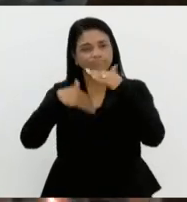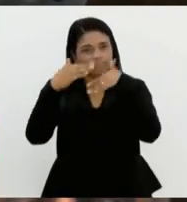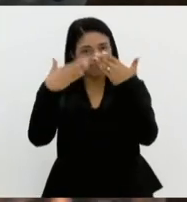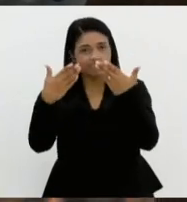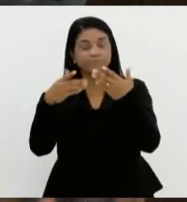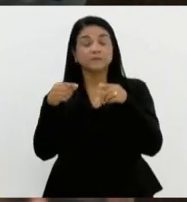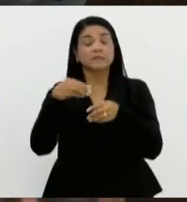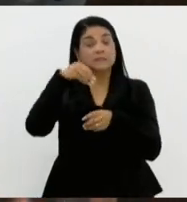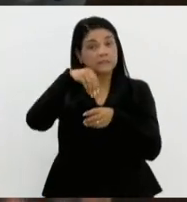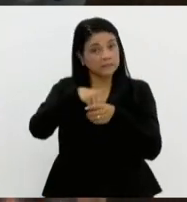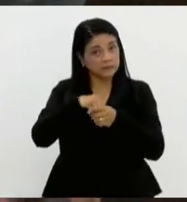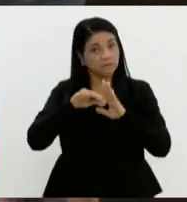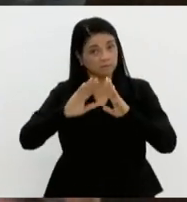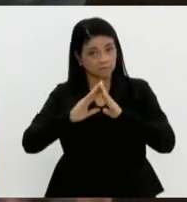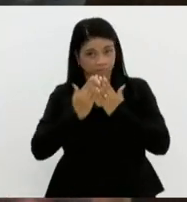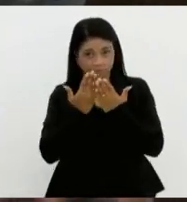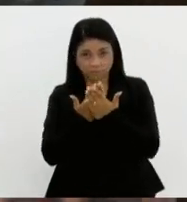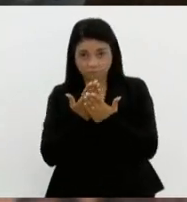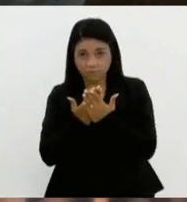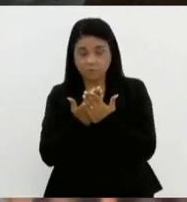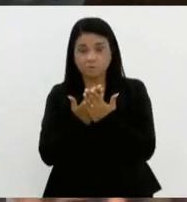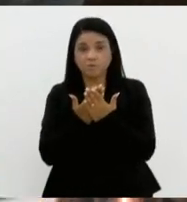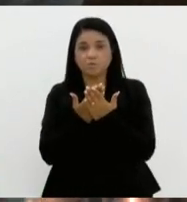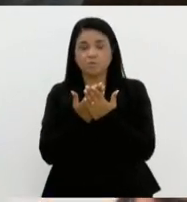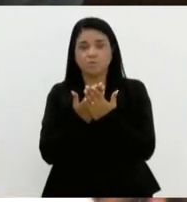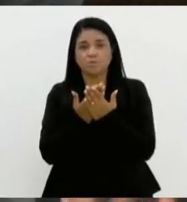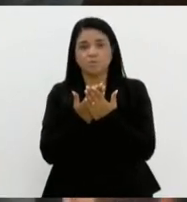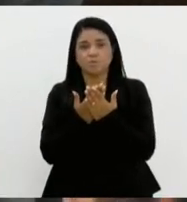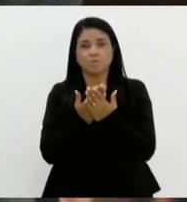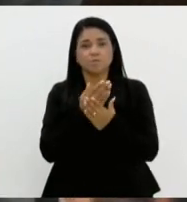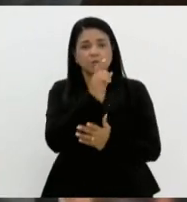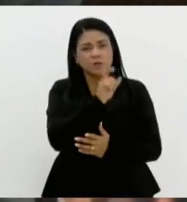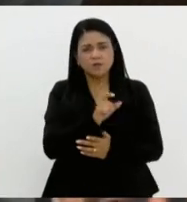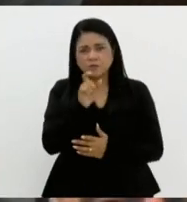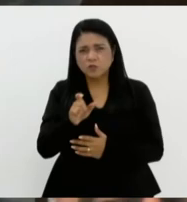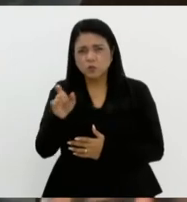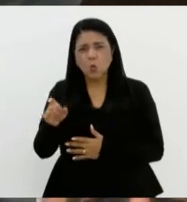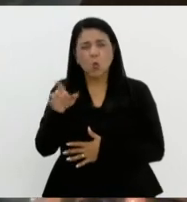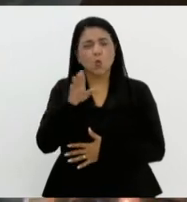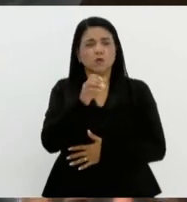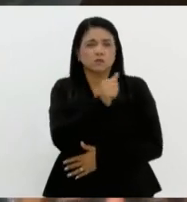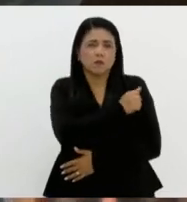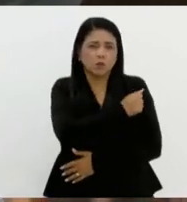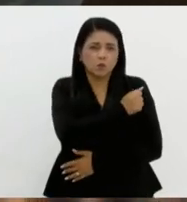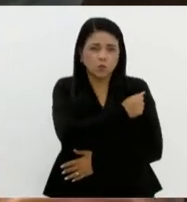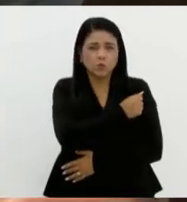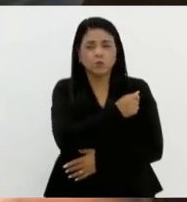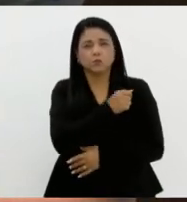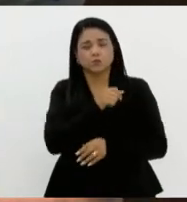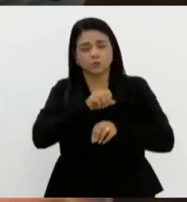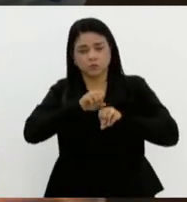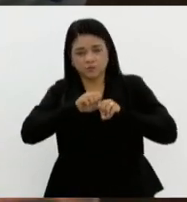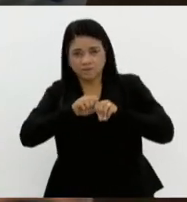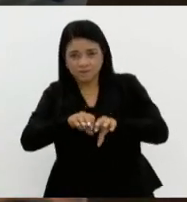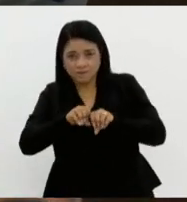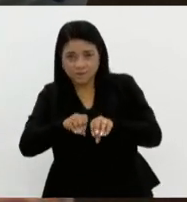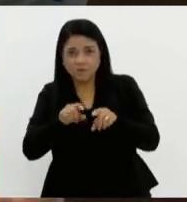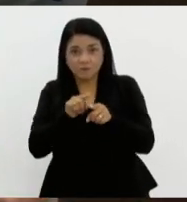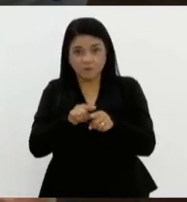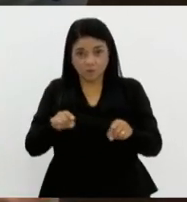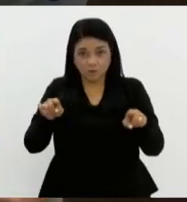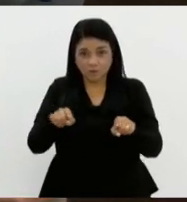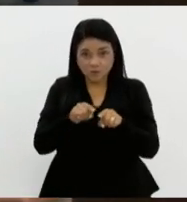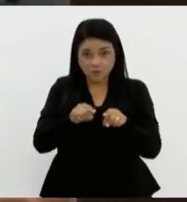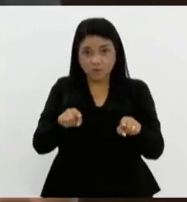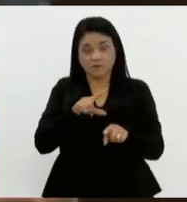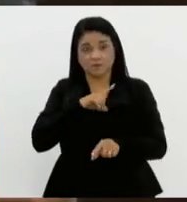nas escolas também, as pessoas, as crianças, os alunos que têm essa educação musical, é mais uma